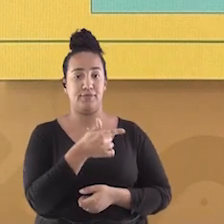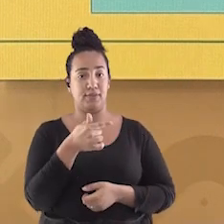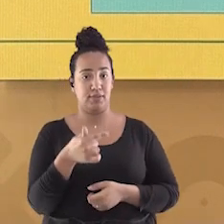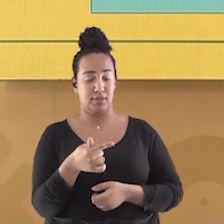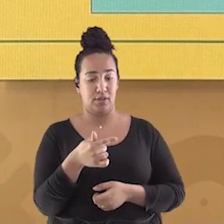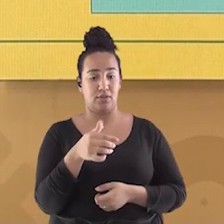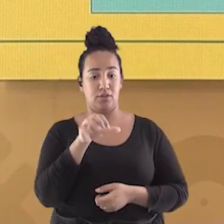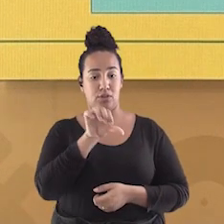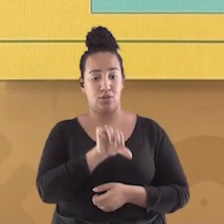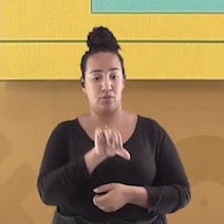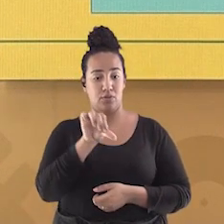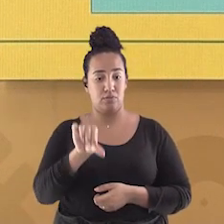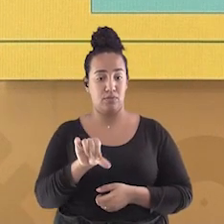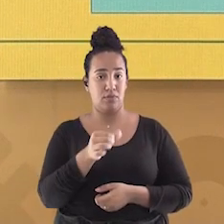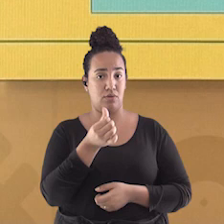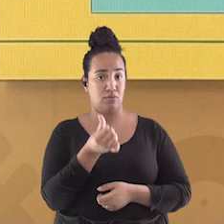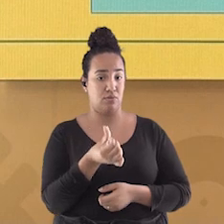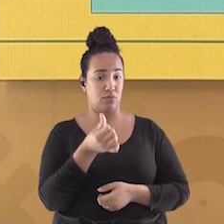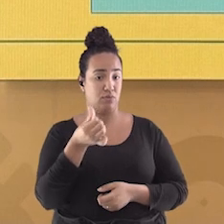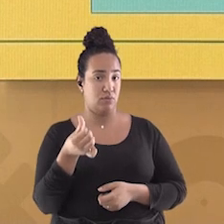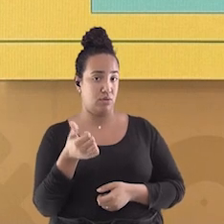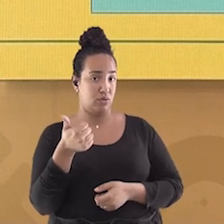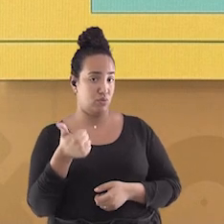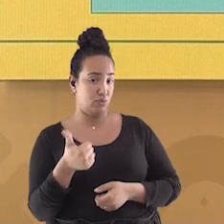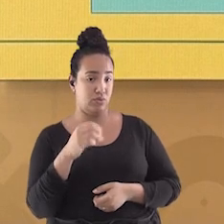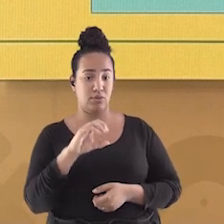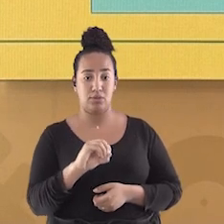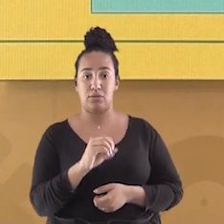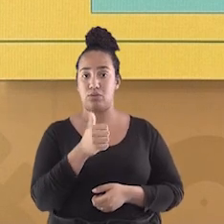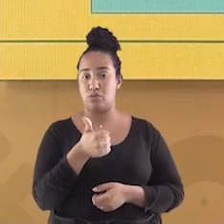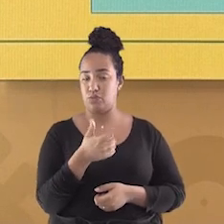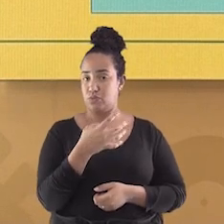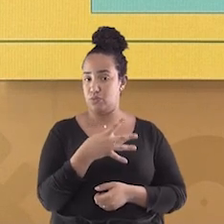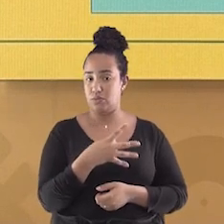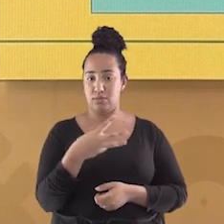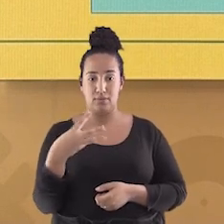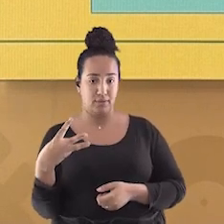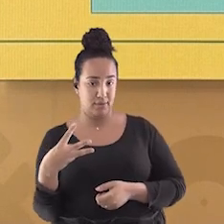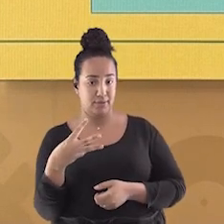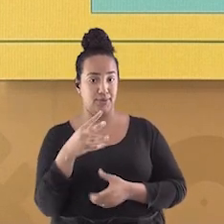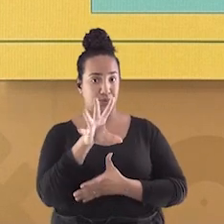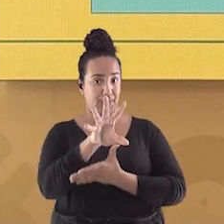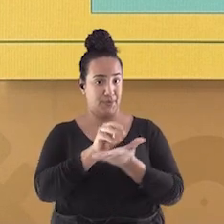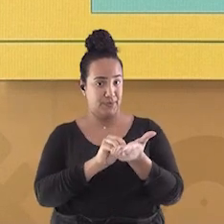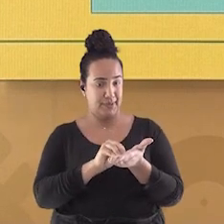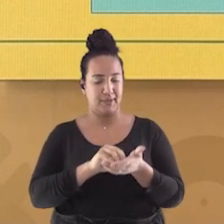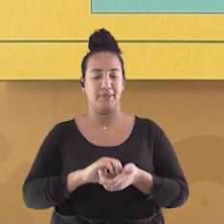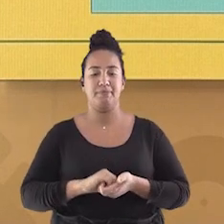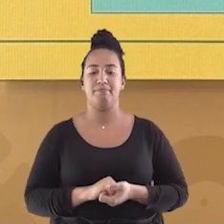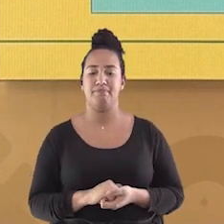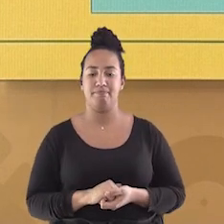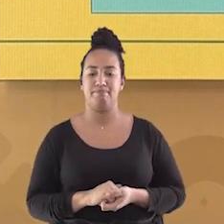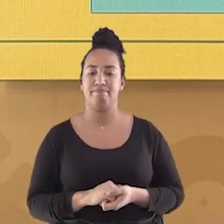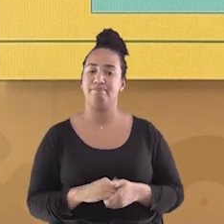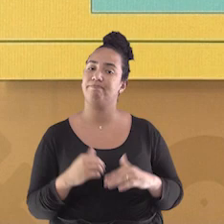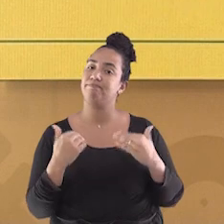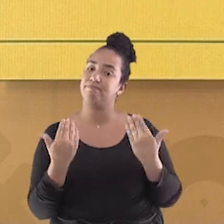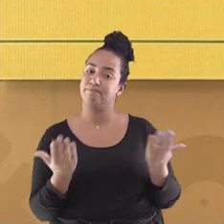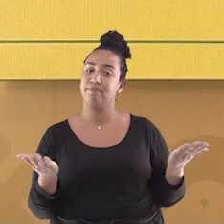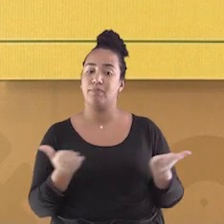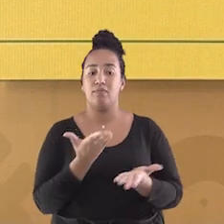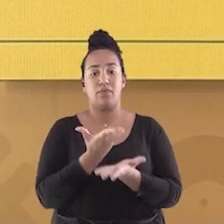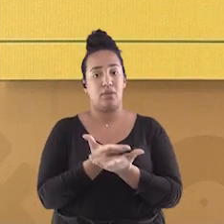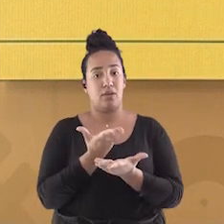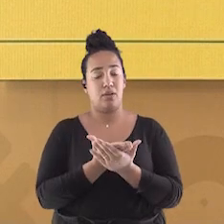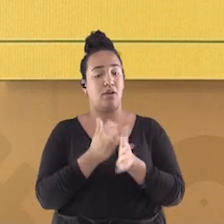27 99 661 0143. Anotem aí. Bem, a nossa aula